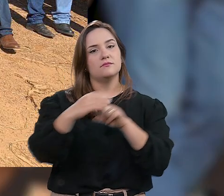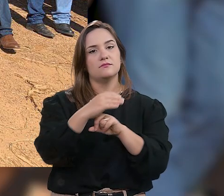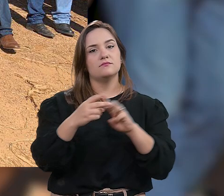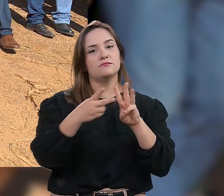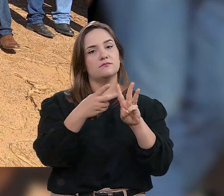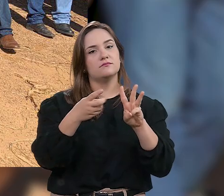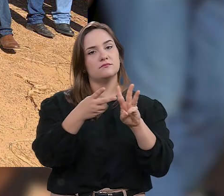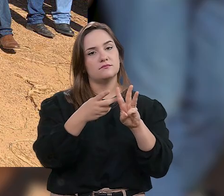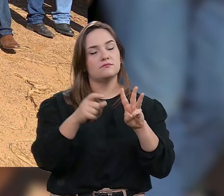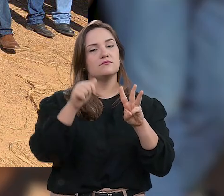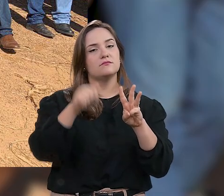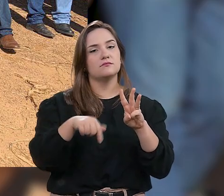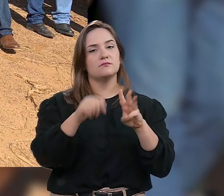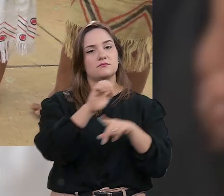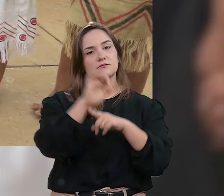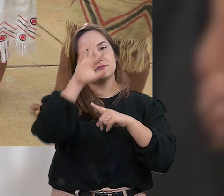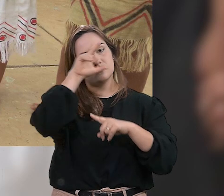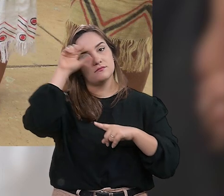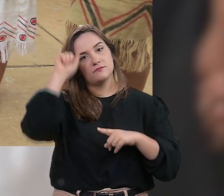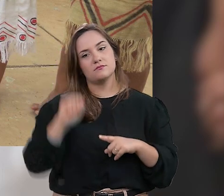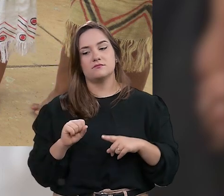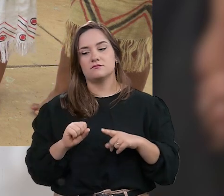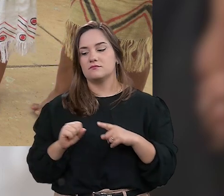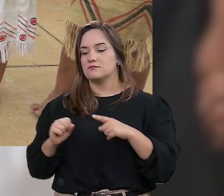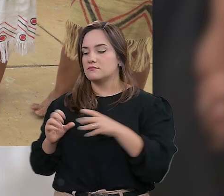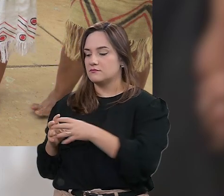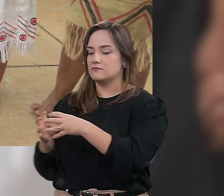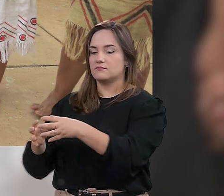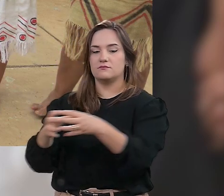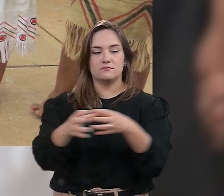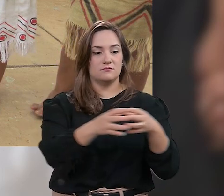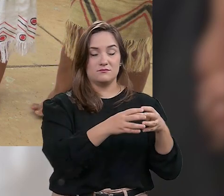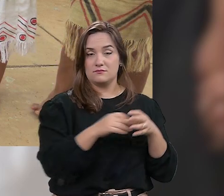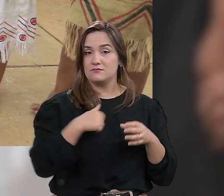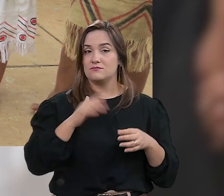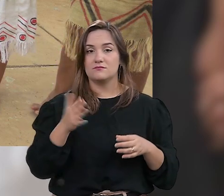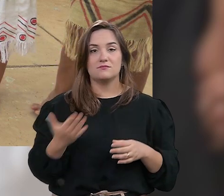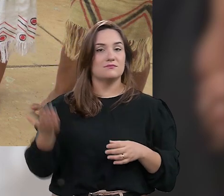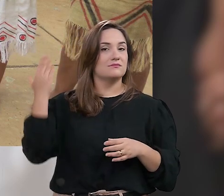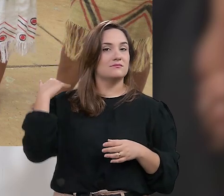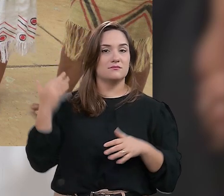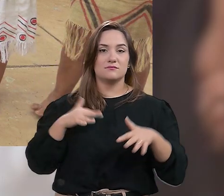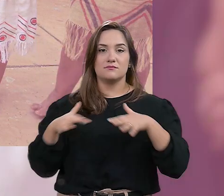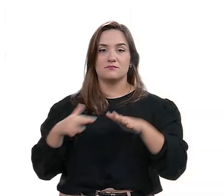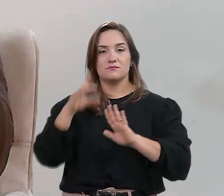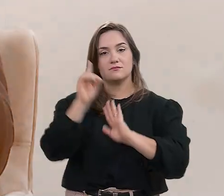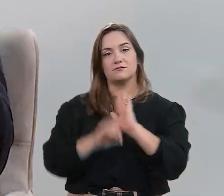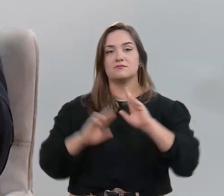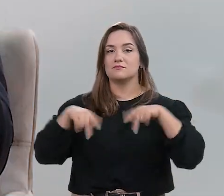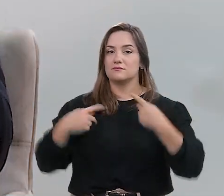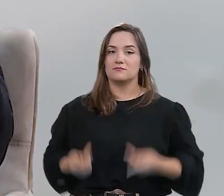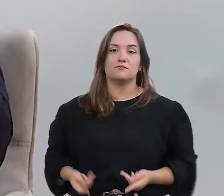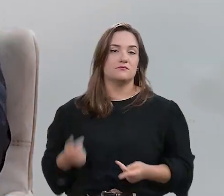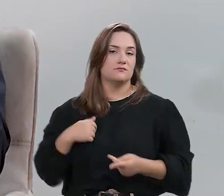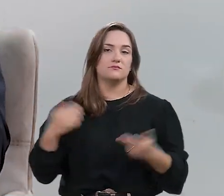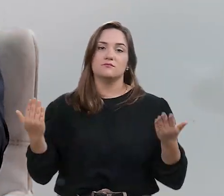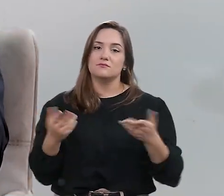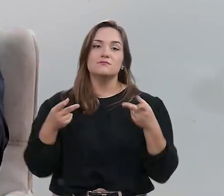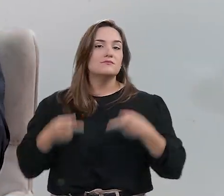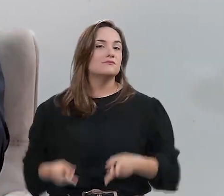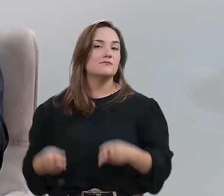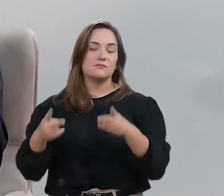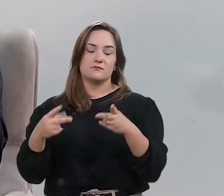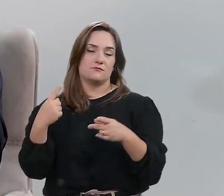Grosso do Sul, né? Então, aquilo que eu fazia antes, no movimento dos direitos humanos, eu praticamente faço agora na condição